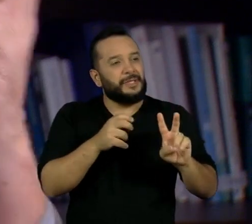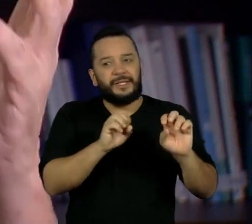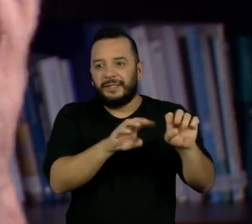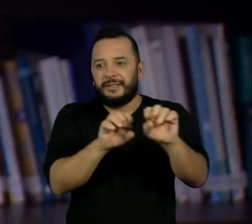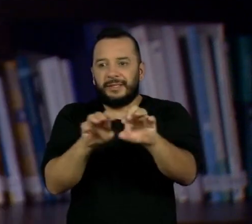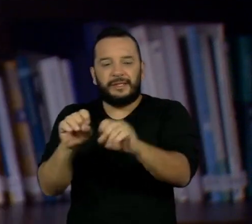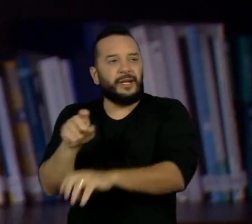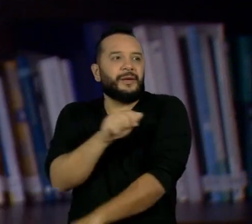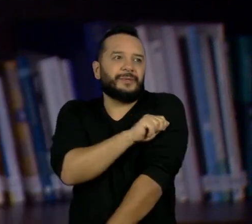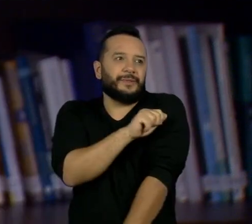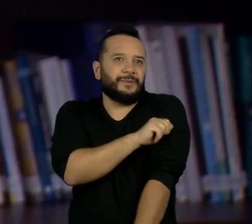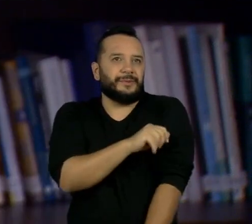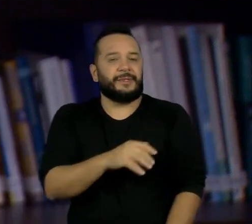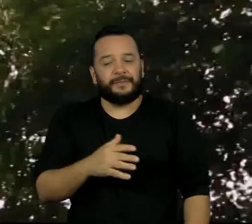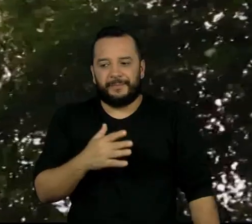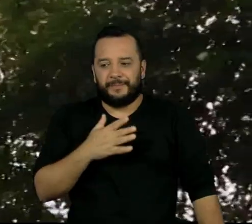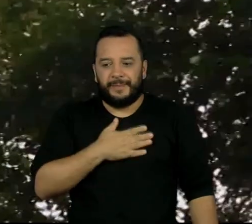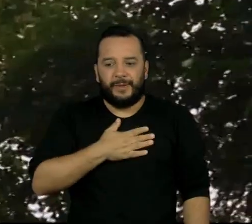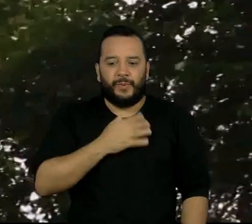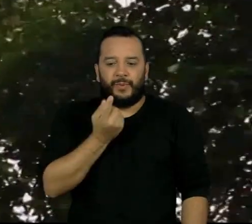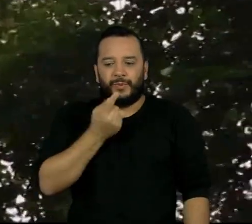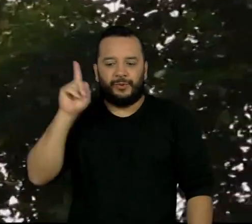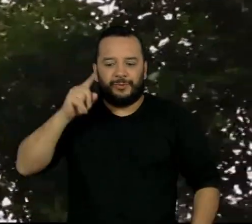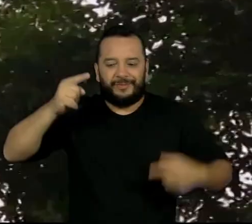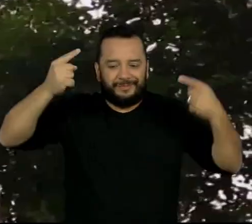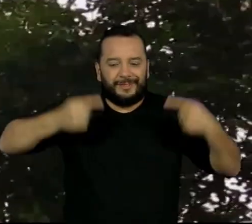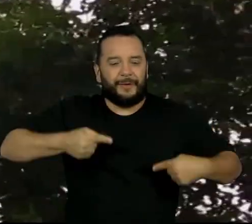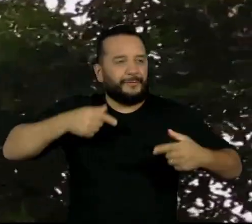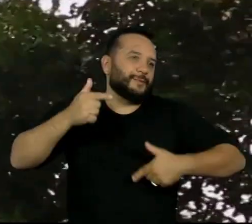talvez o último da minha carreira profissional.